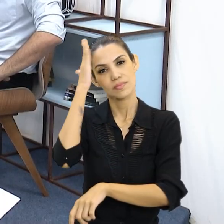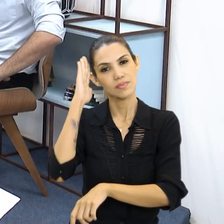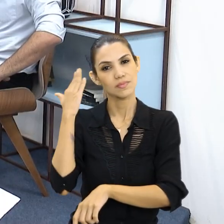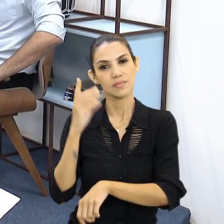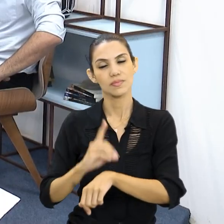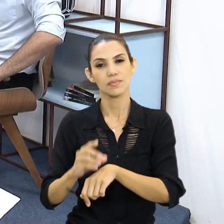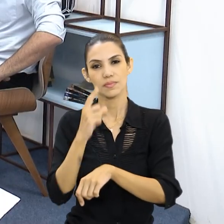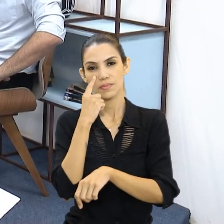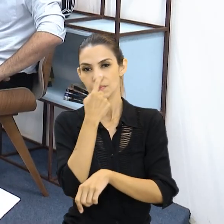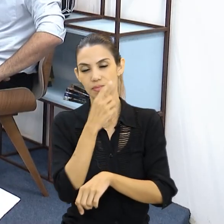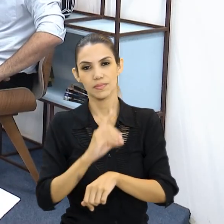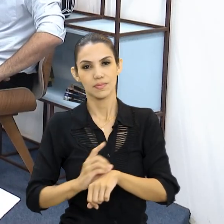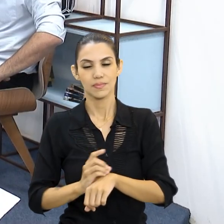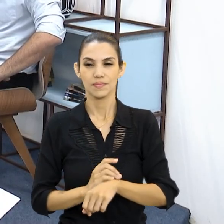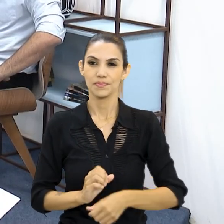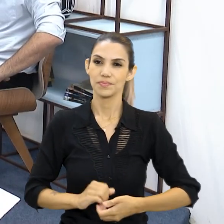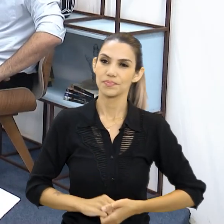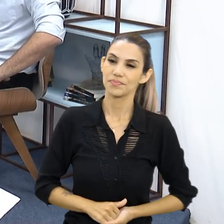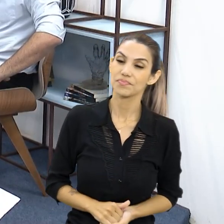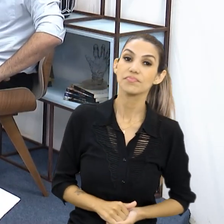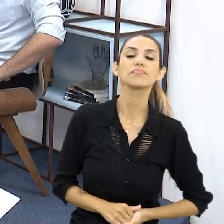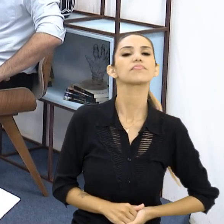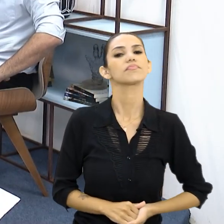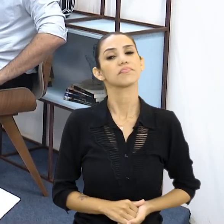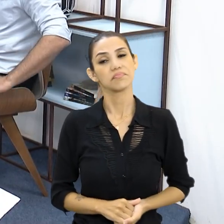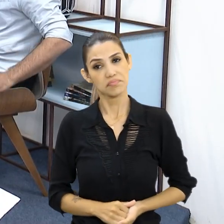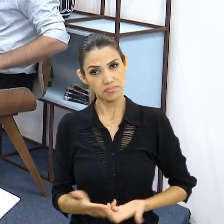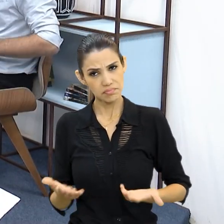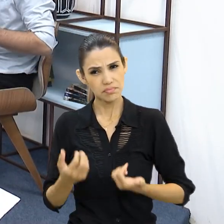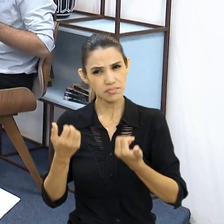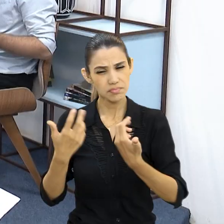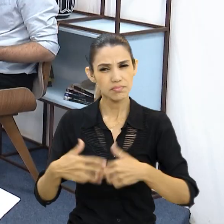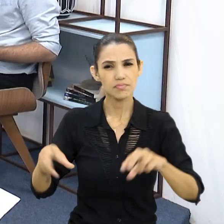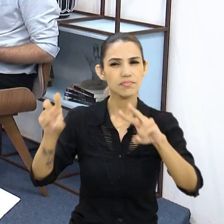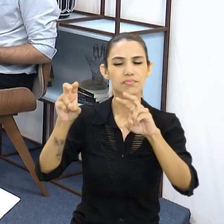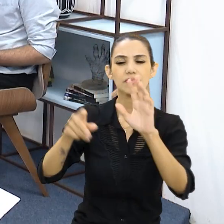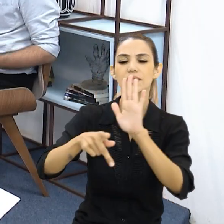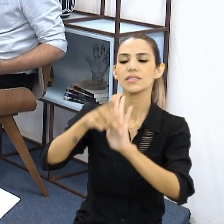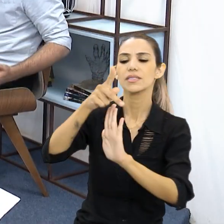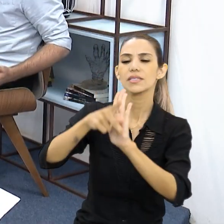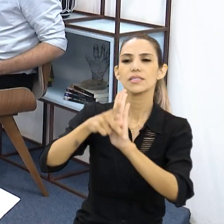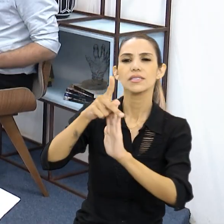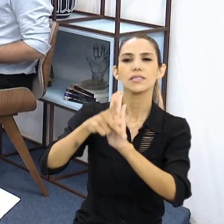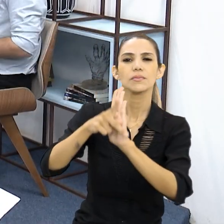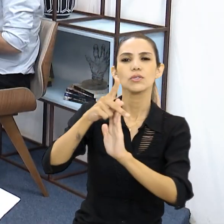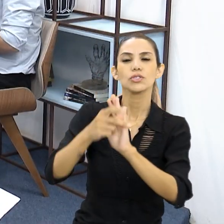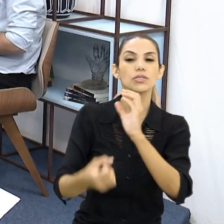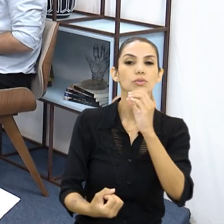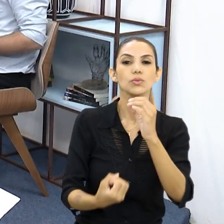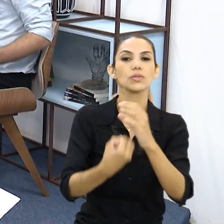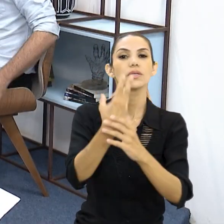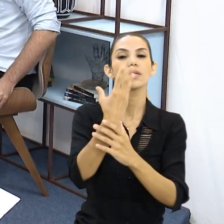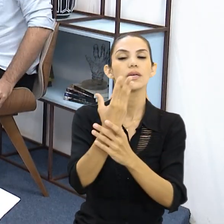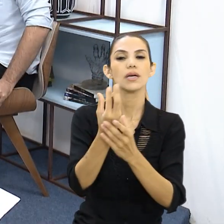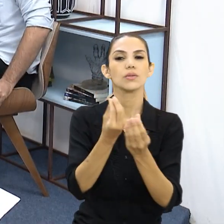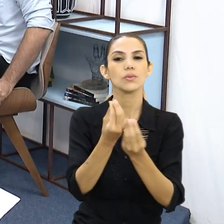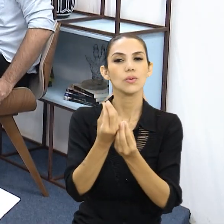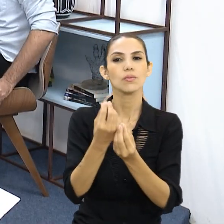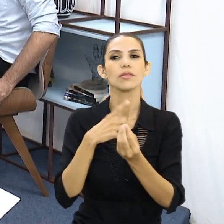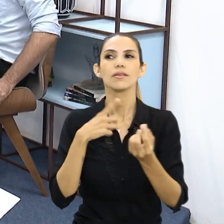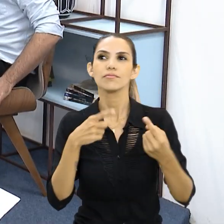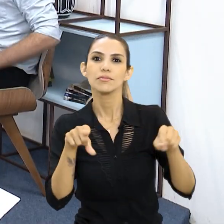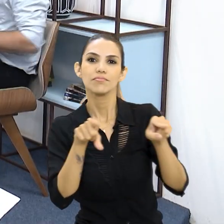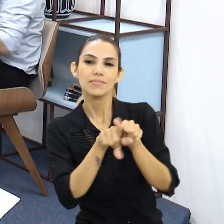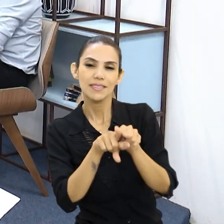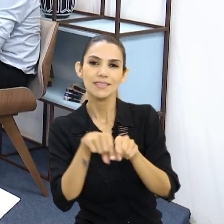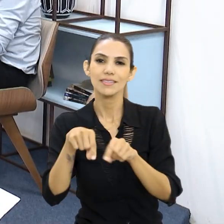pretos e tem olhos pretos. Muito bem, vamos então falar desse projeto, né, que nasceu entre essa parceria. Conta pra